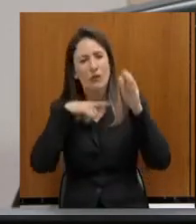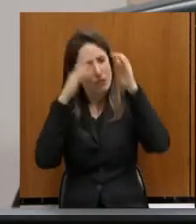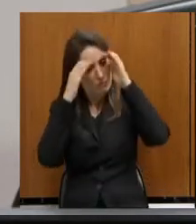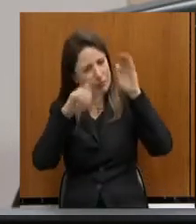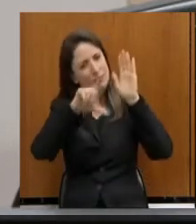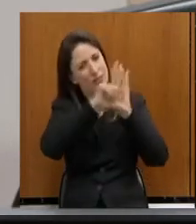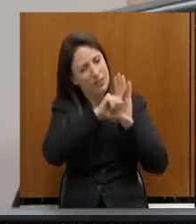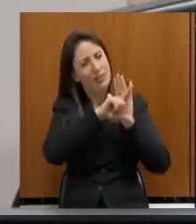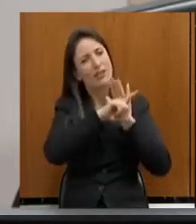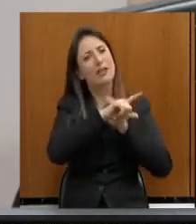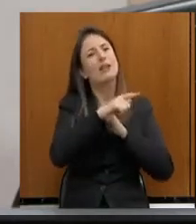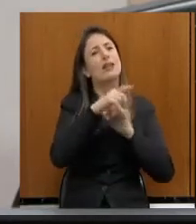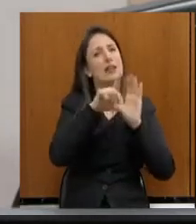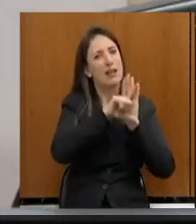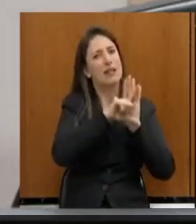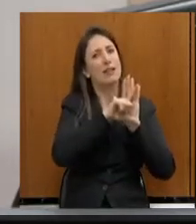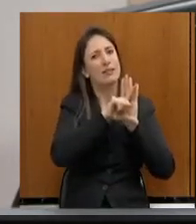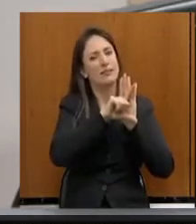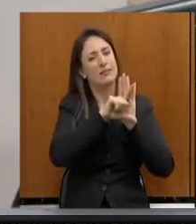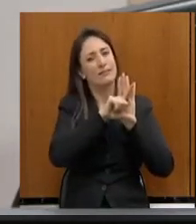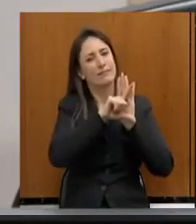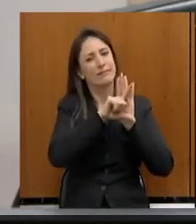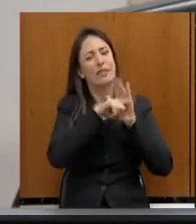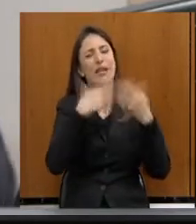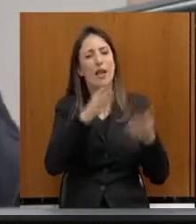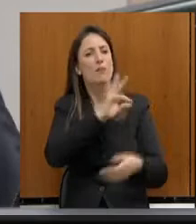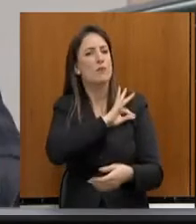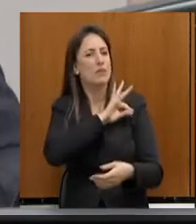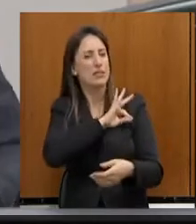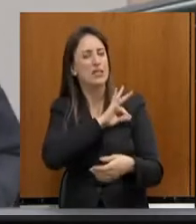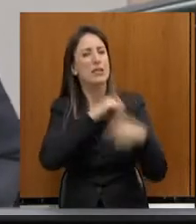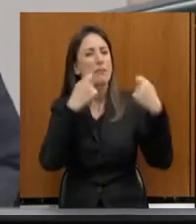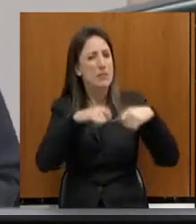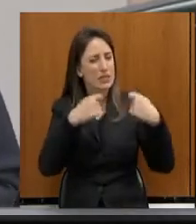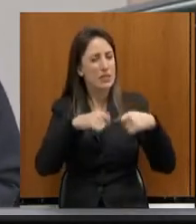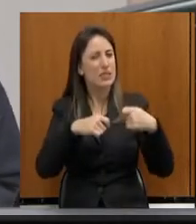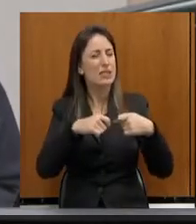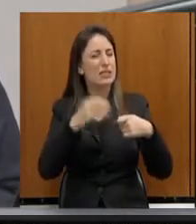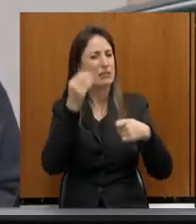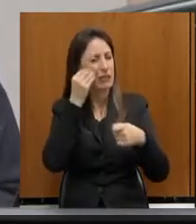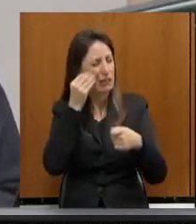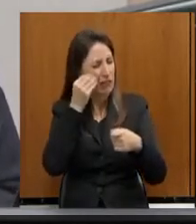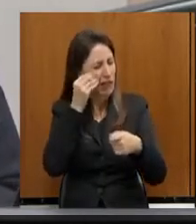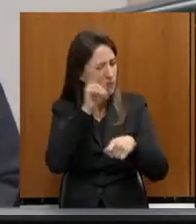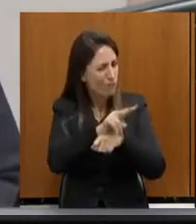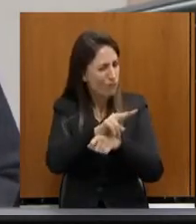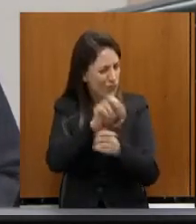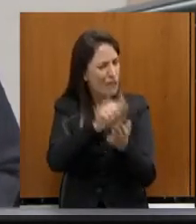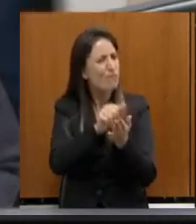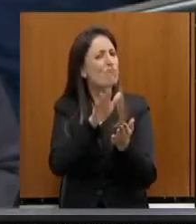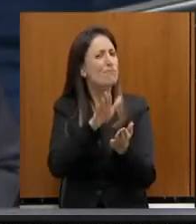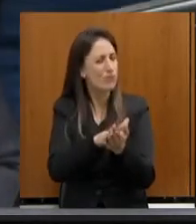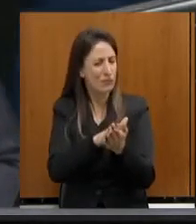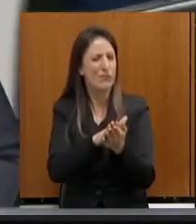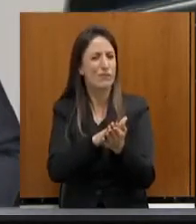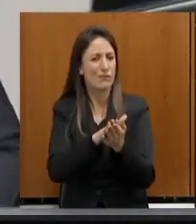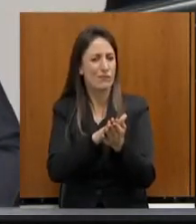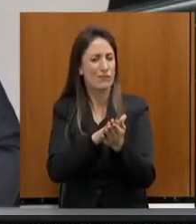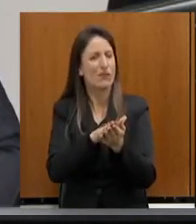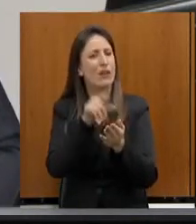22231 para que a polícia possa autuar os os autores de